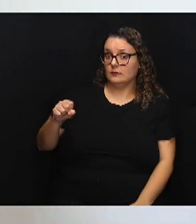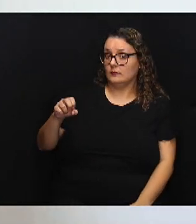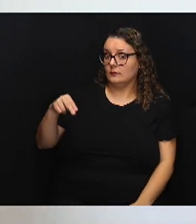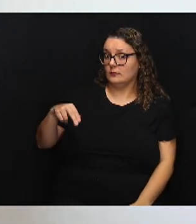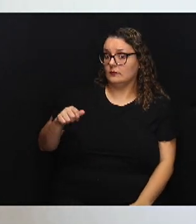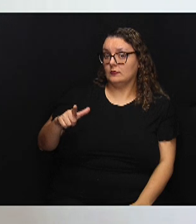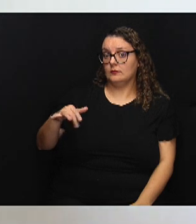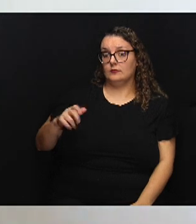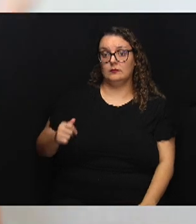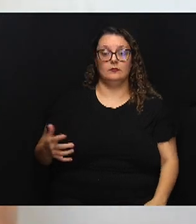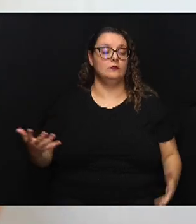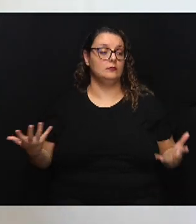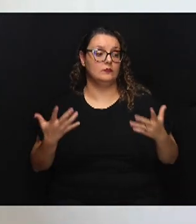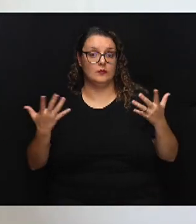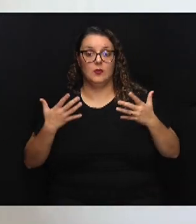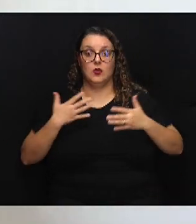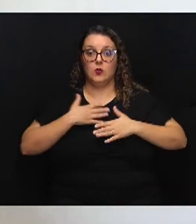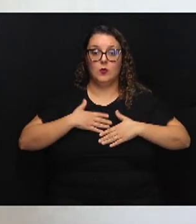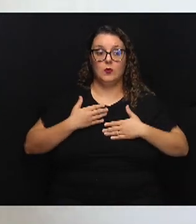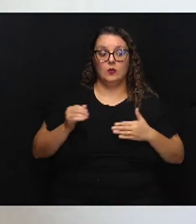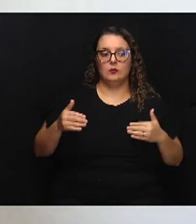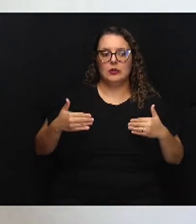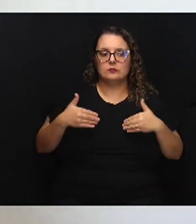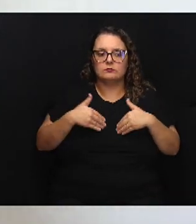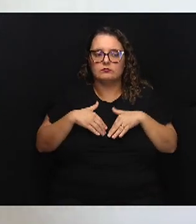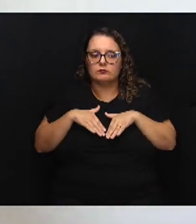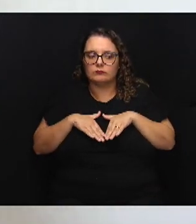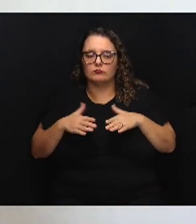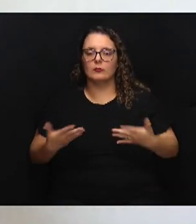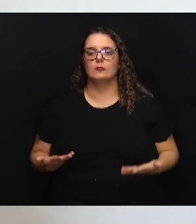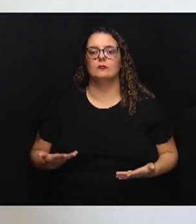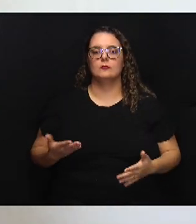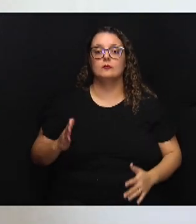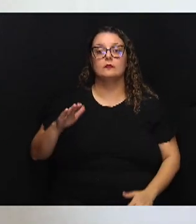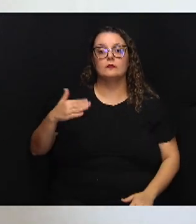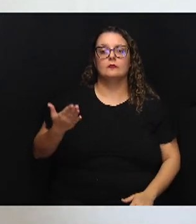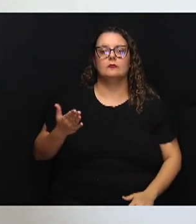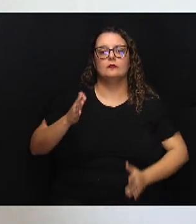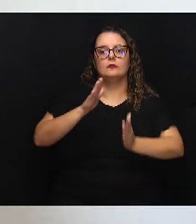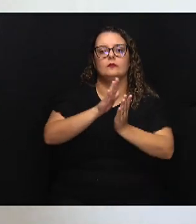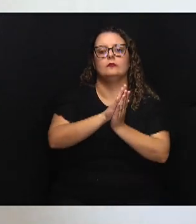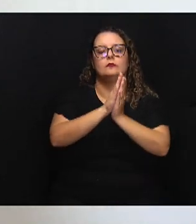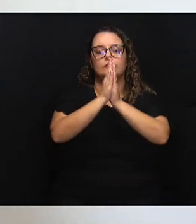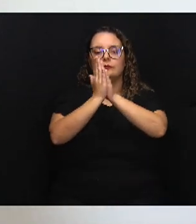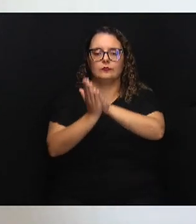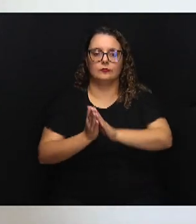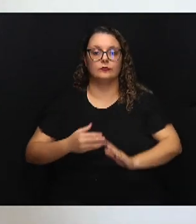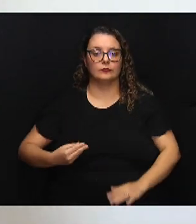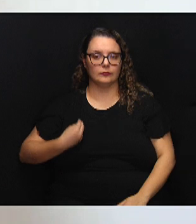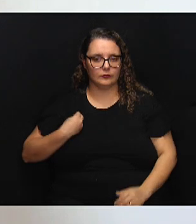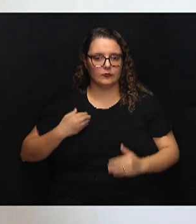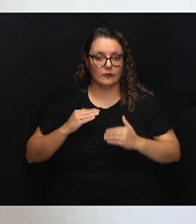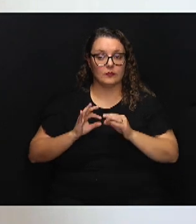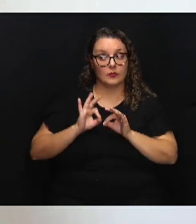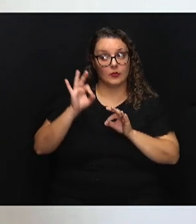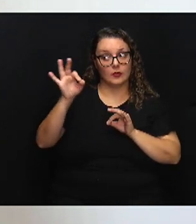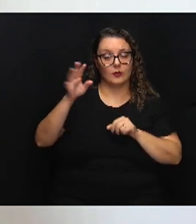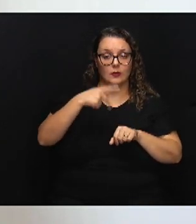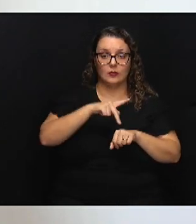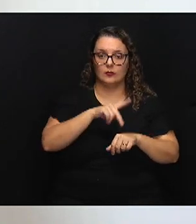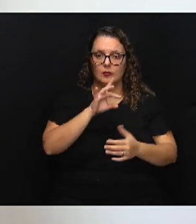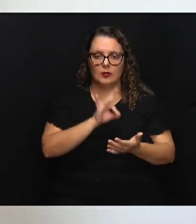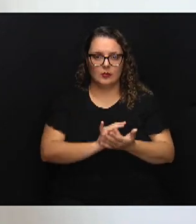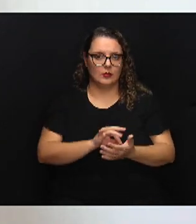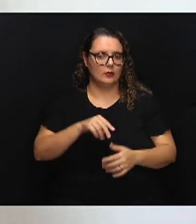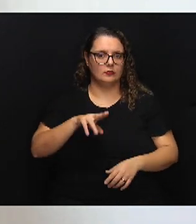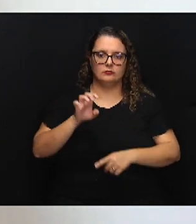mais extrovertida, uma pessoa mais introspectiva. E quando acontece o intercâmbio, essa vivência fora do país, ou do